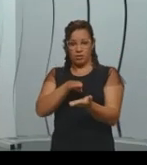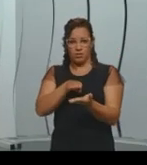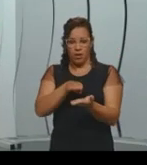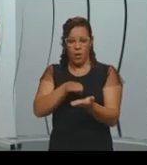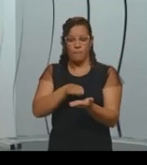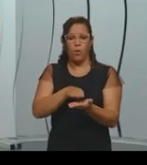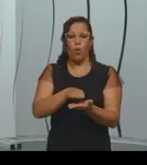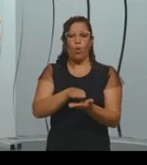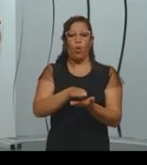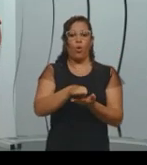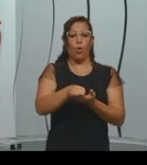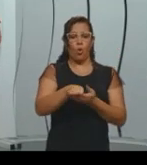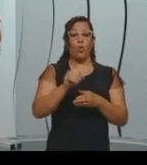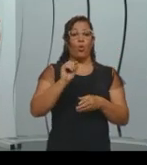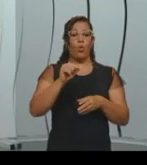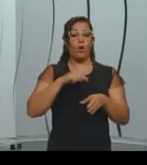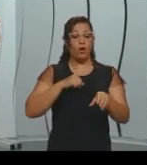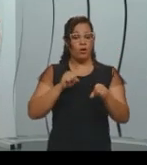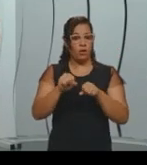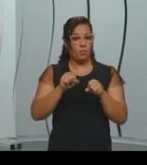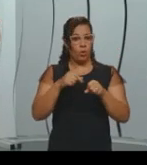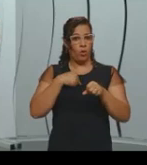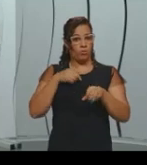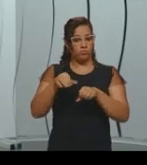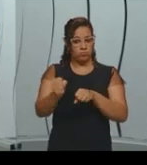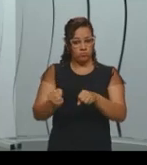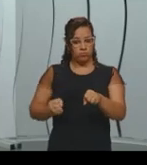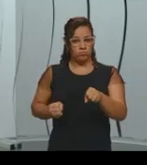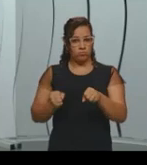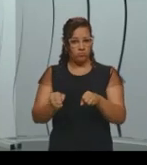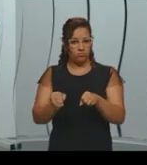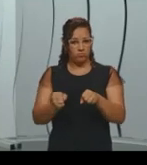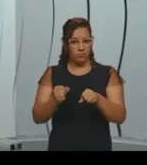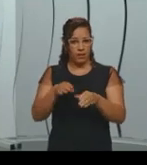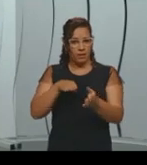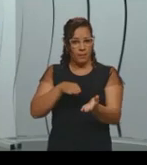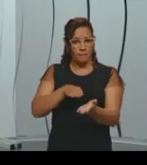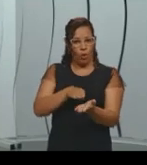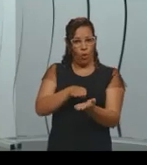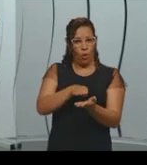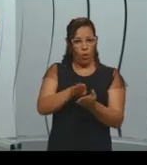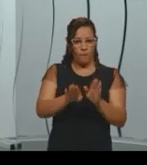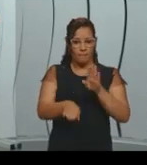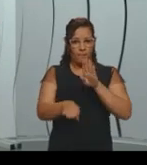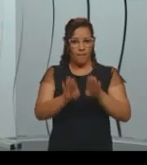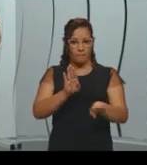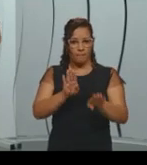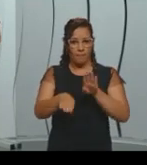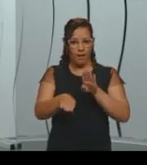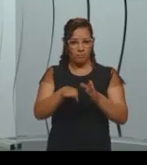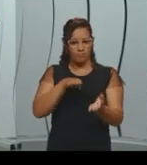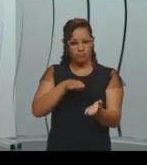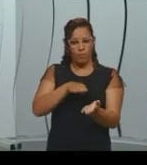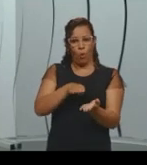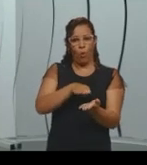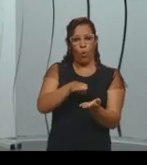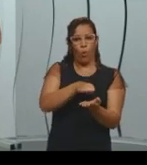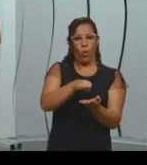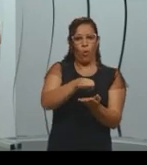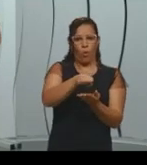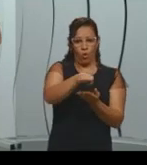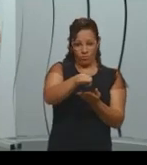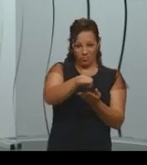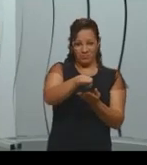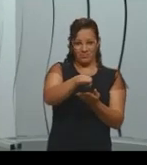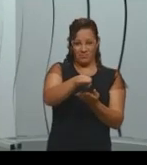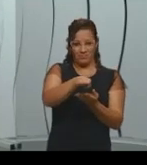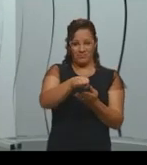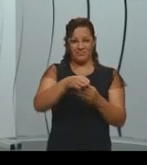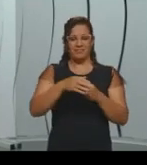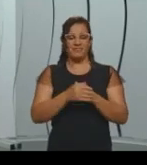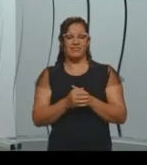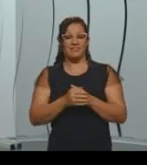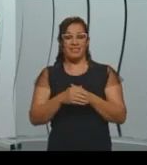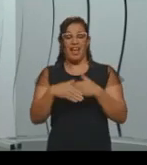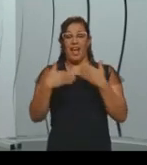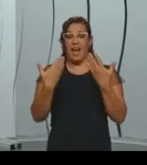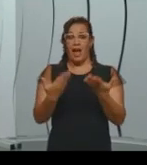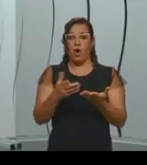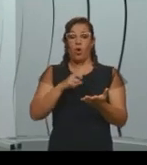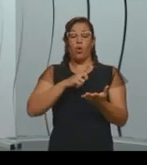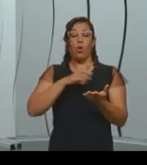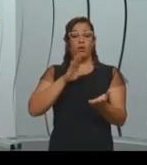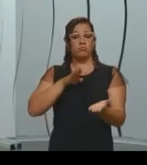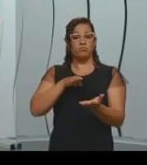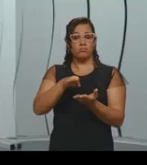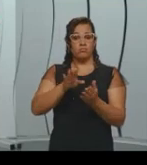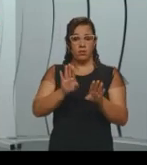descrevendo ali um movimento acelerado, porque o módulo da velocidade do corpo está aumentando. Quando ele